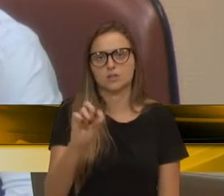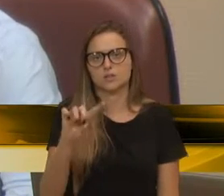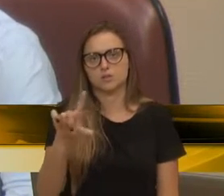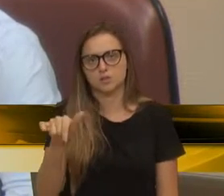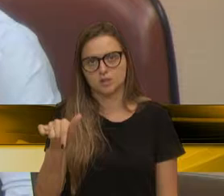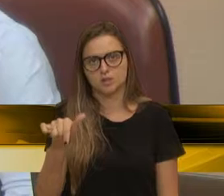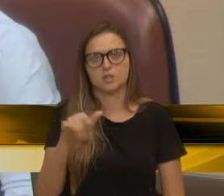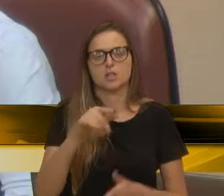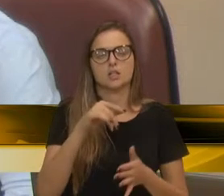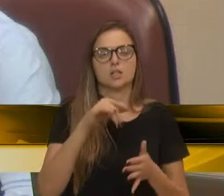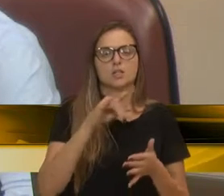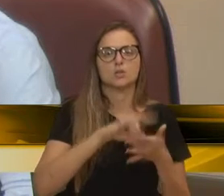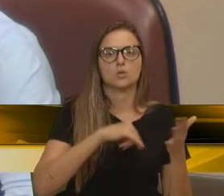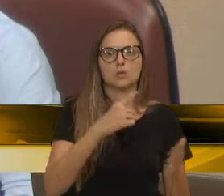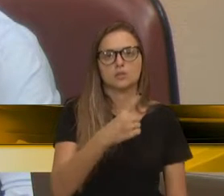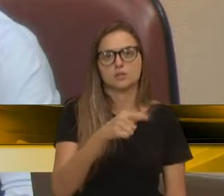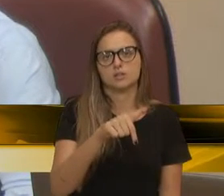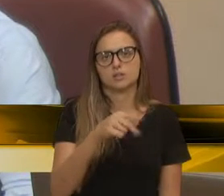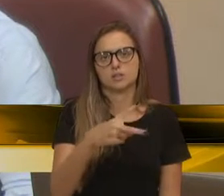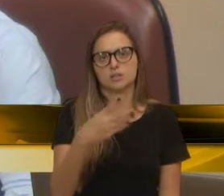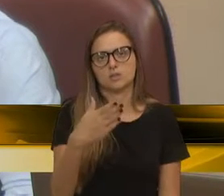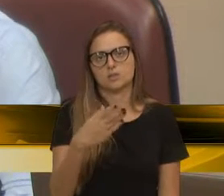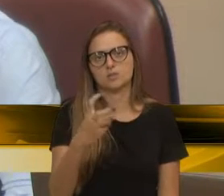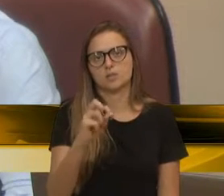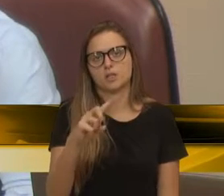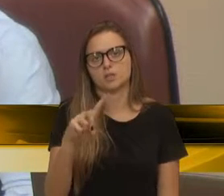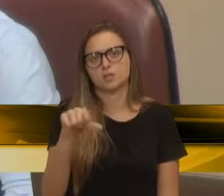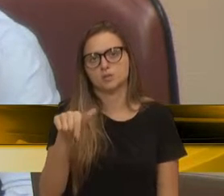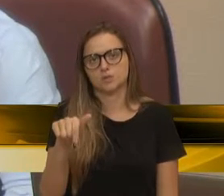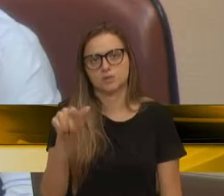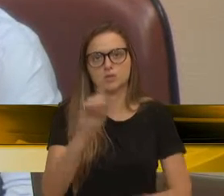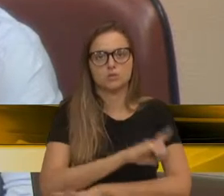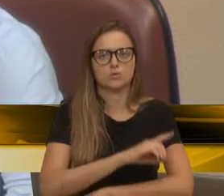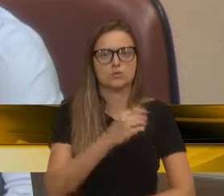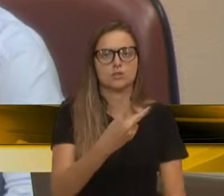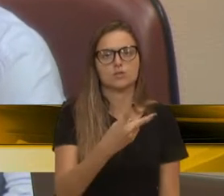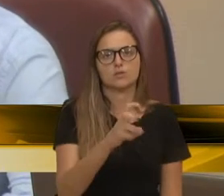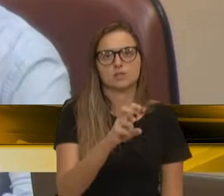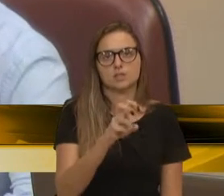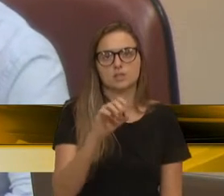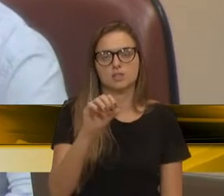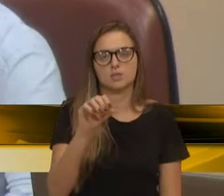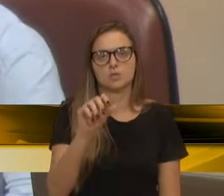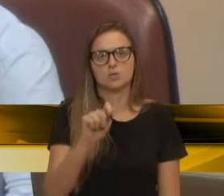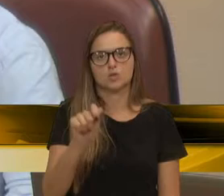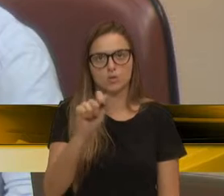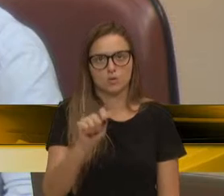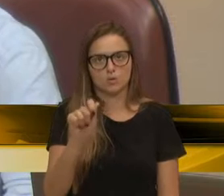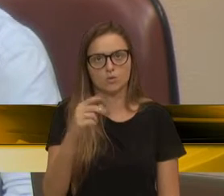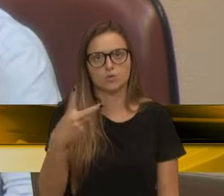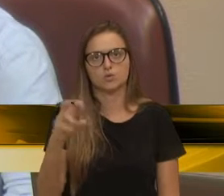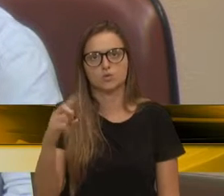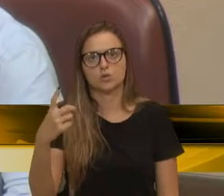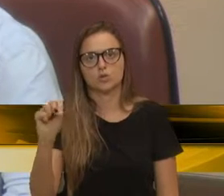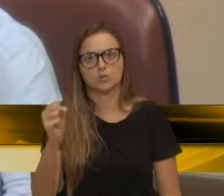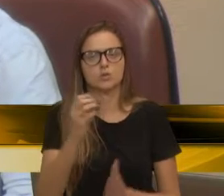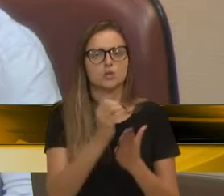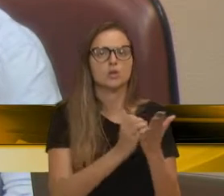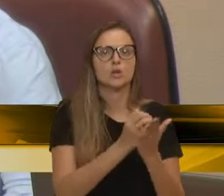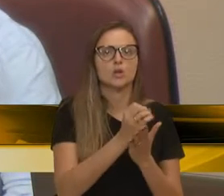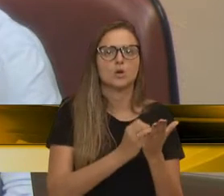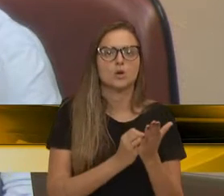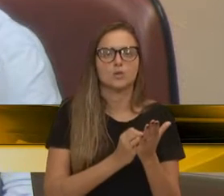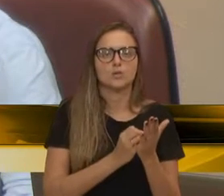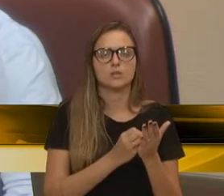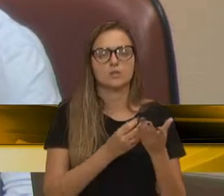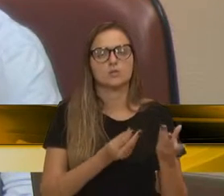memorando 172/2001 17 de 25 do 8 de 2017 e ofício do gabinete